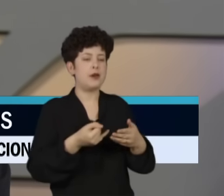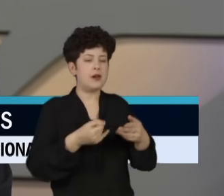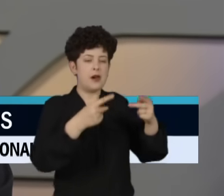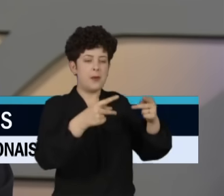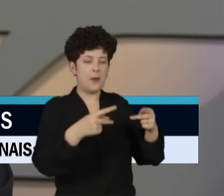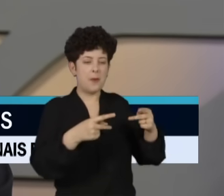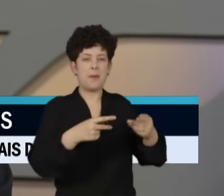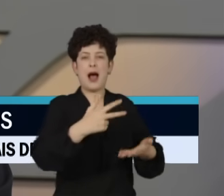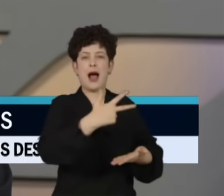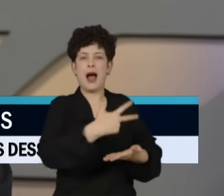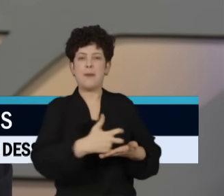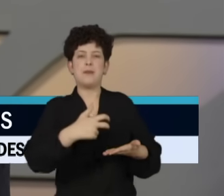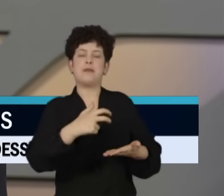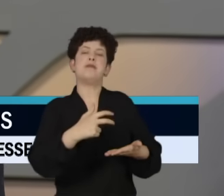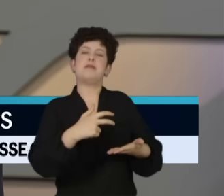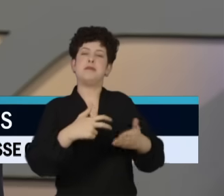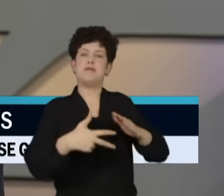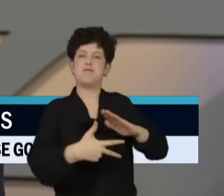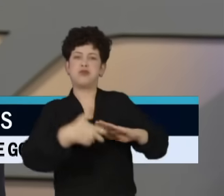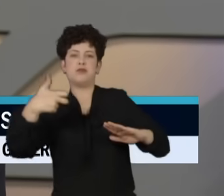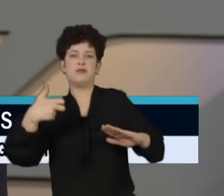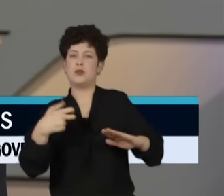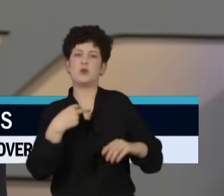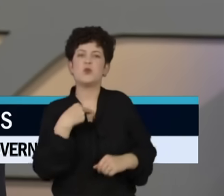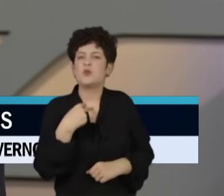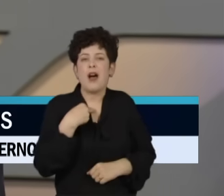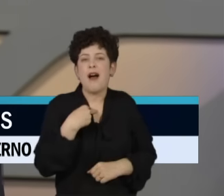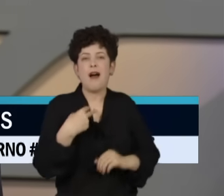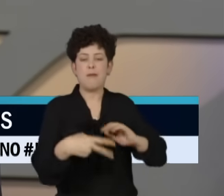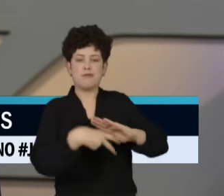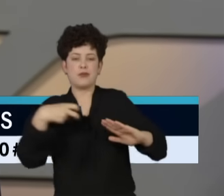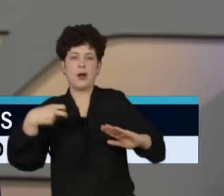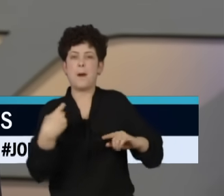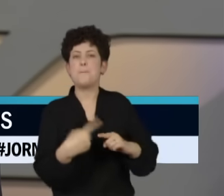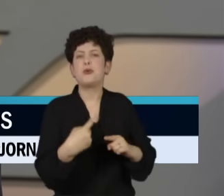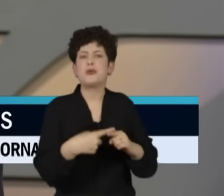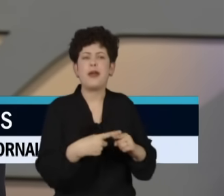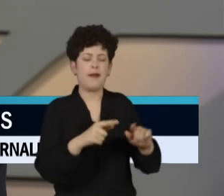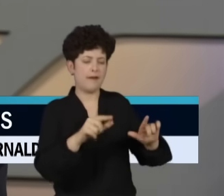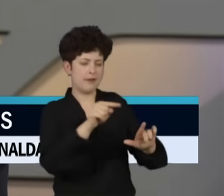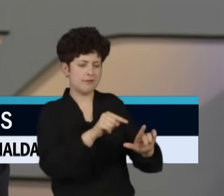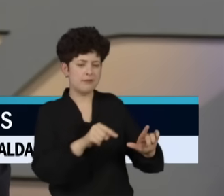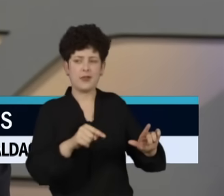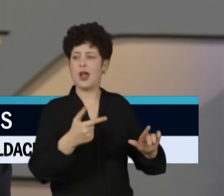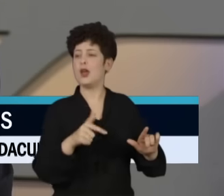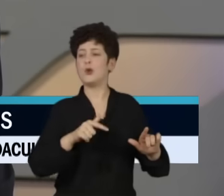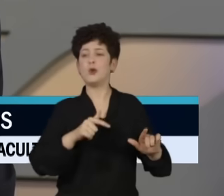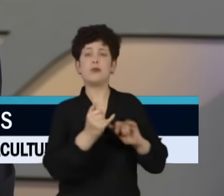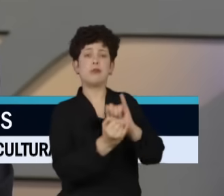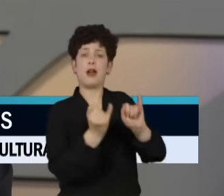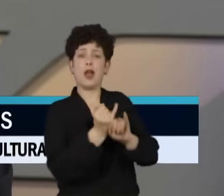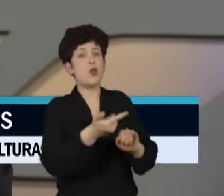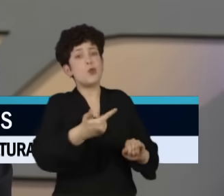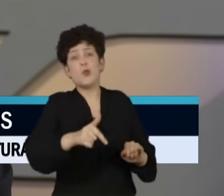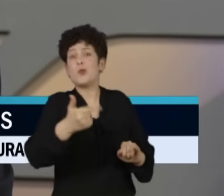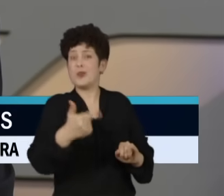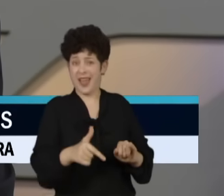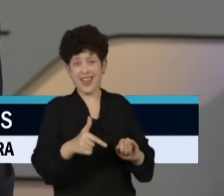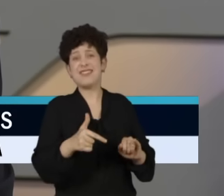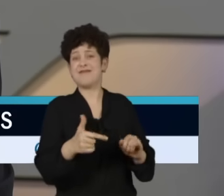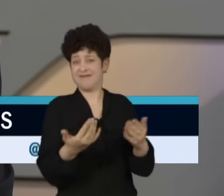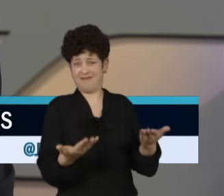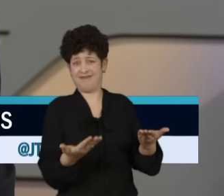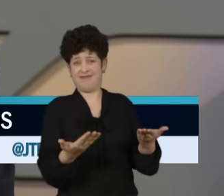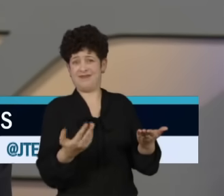hackeadas as urnas eletrônicas porque simplesmente porque as urnas eletrônicas não estão eh ligadas em rede, não estão ligadas